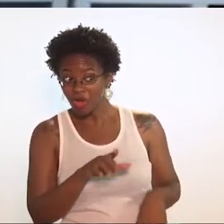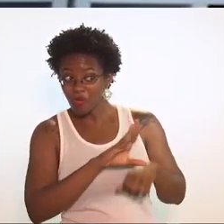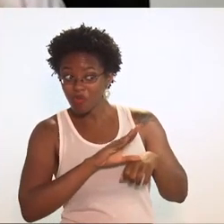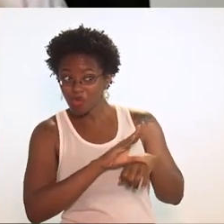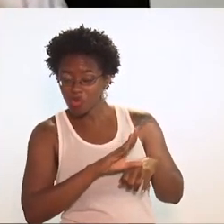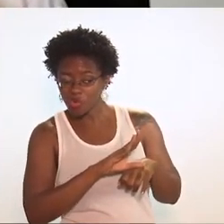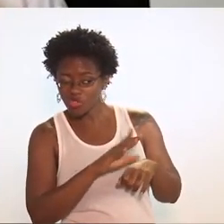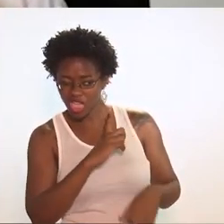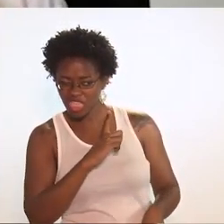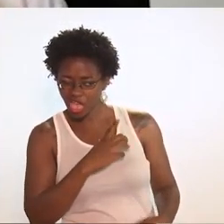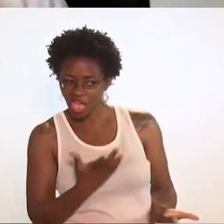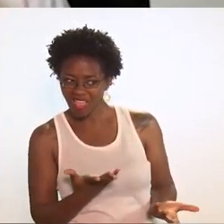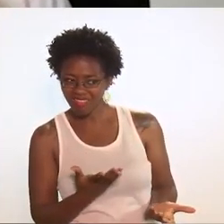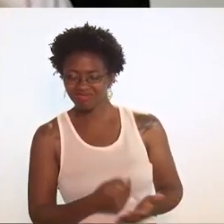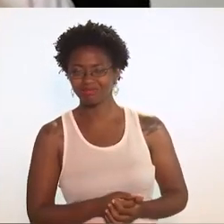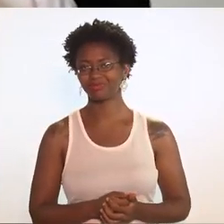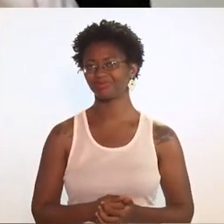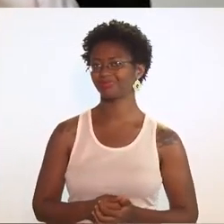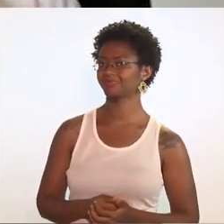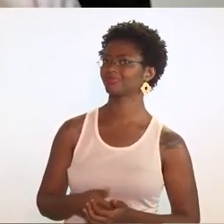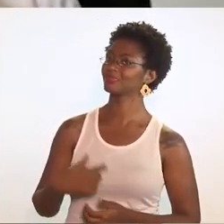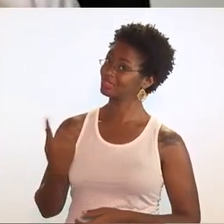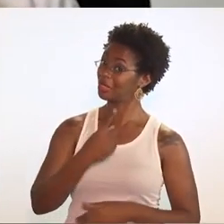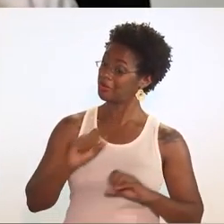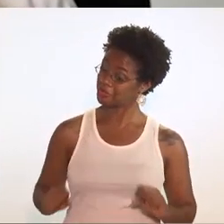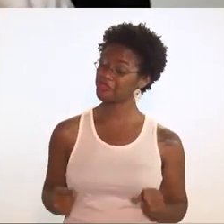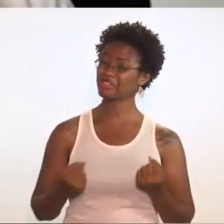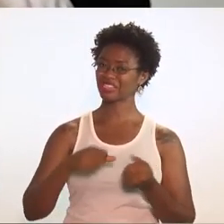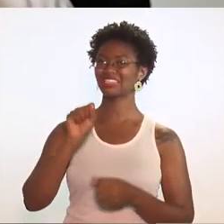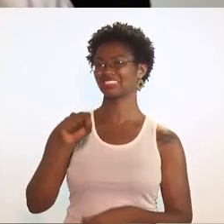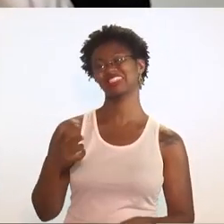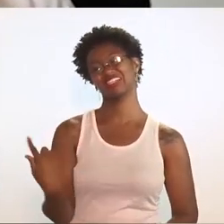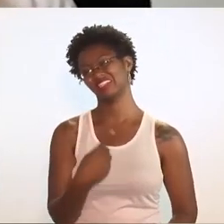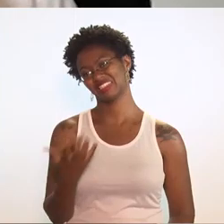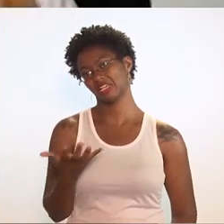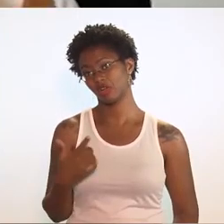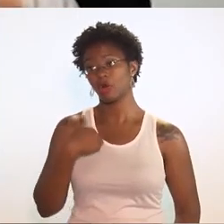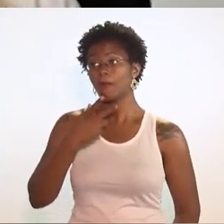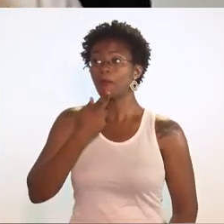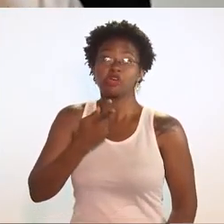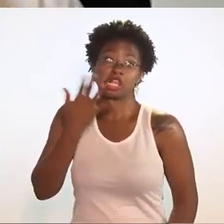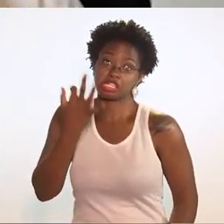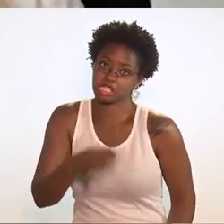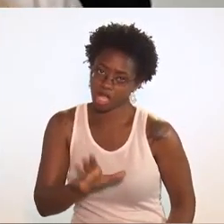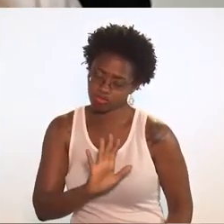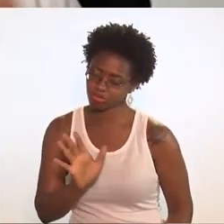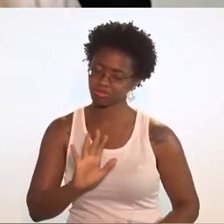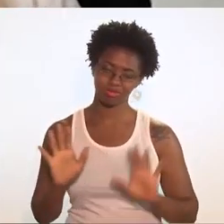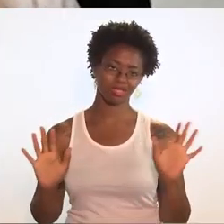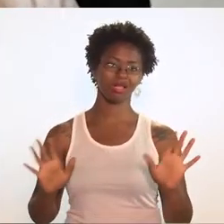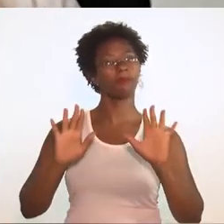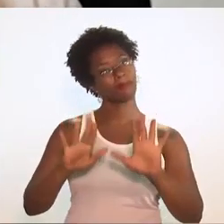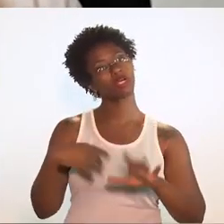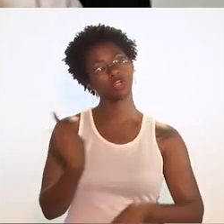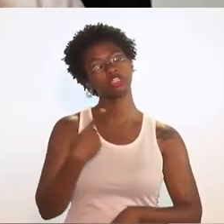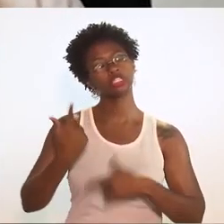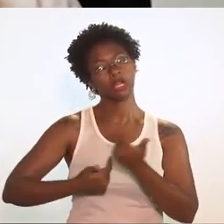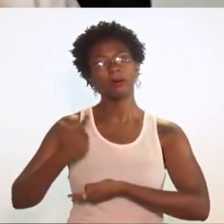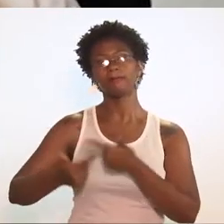ensinando técnicas de sobrevivência, né, para essas dentro desse panorama que a gente tem vivido.